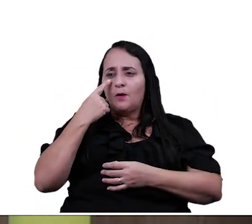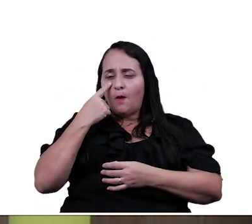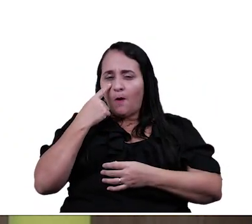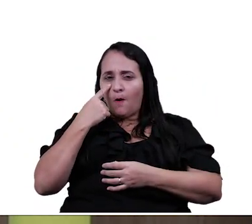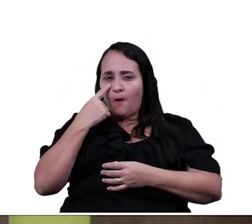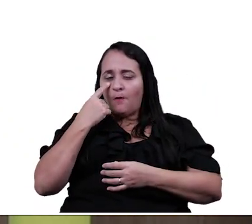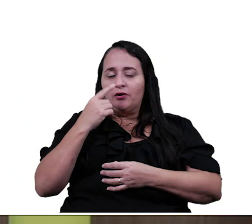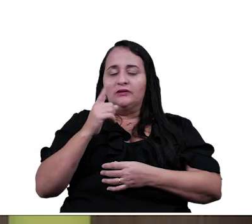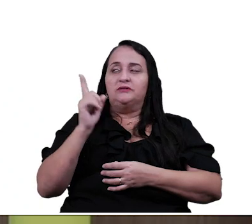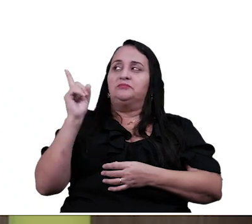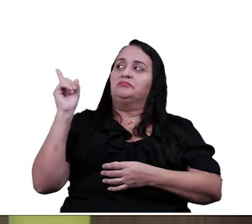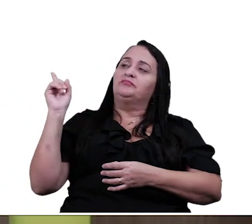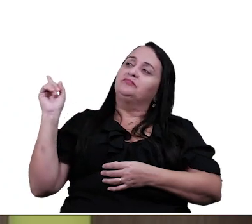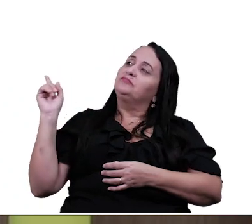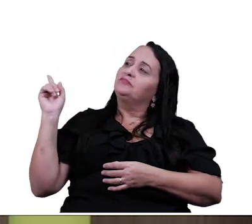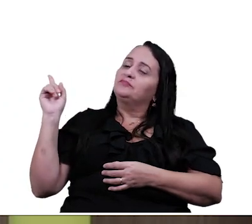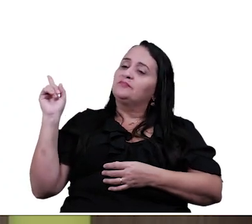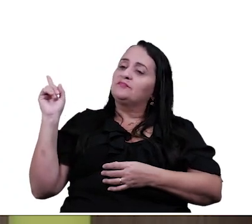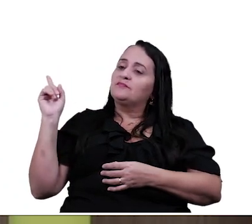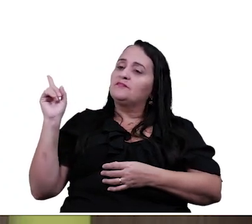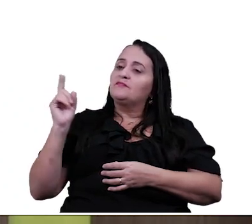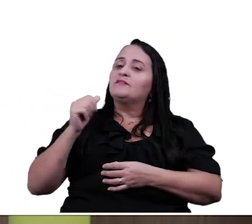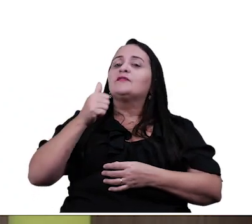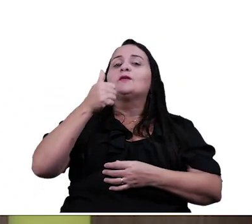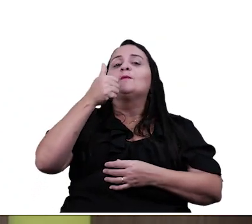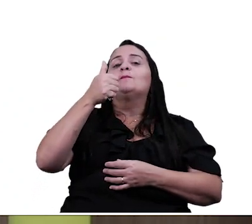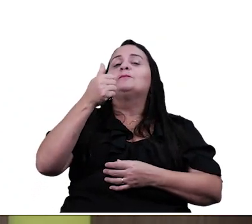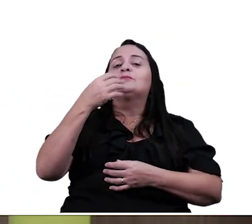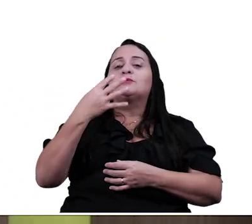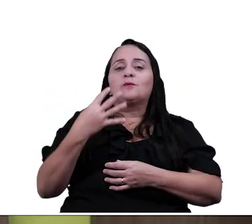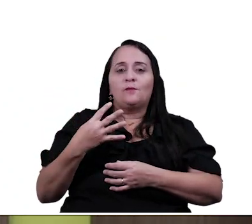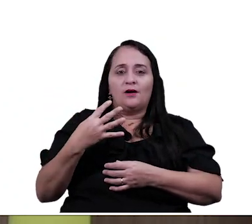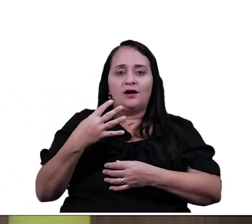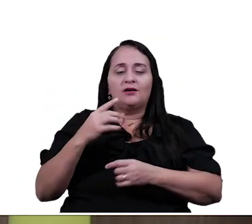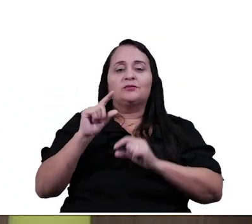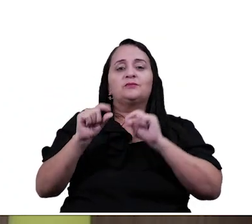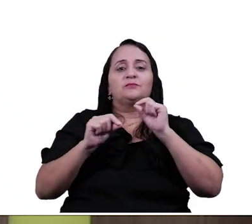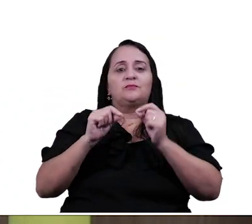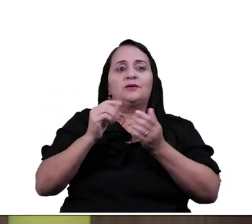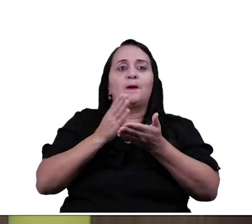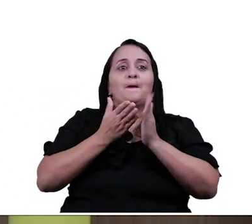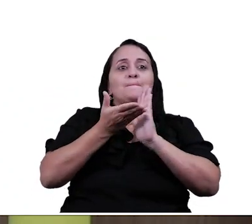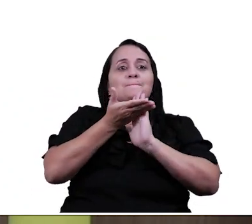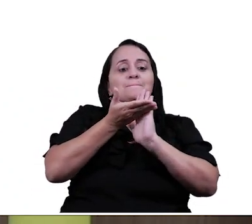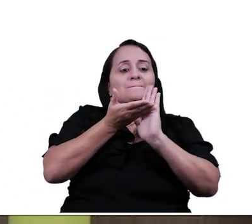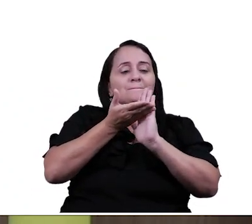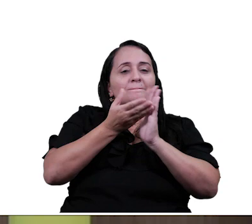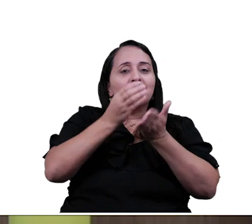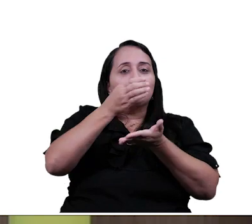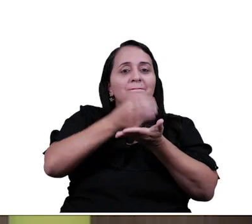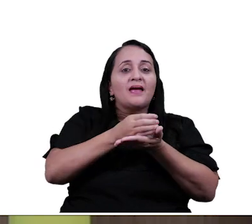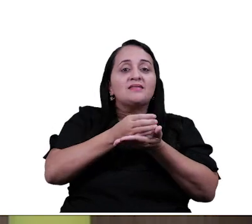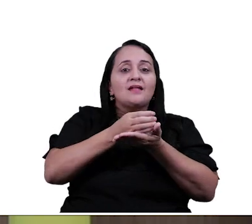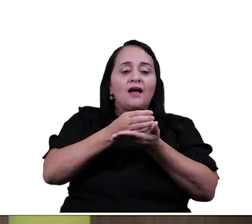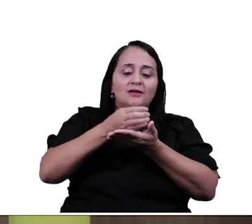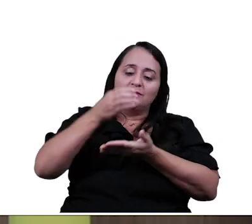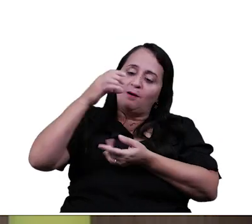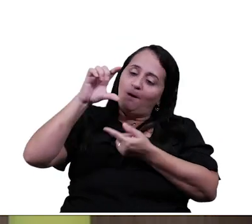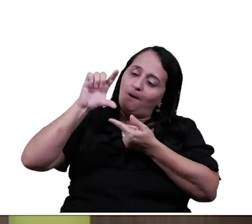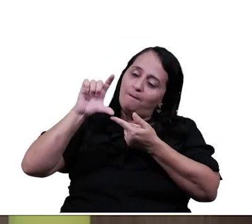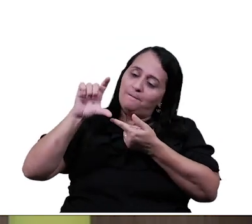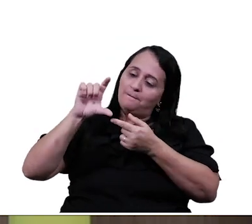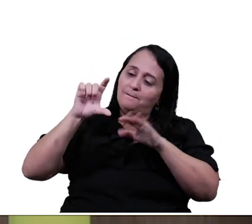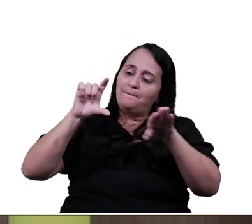esquema direitinho. Observe que 1 quarto é justamente a metade da